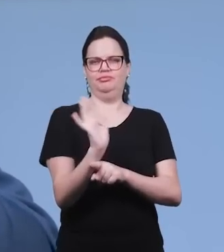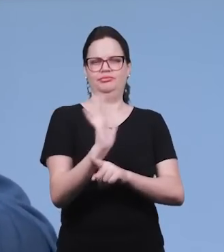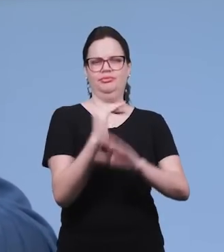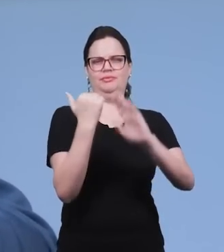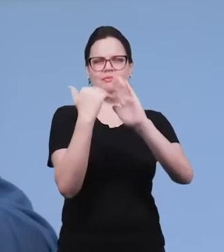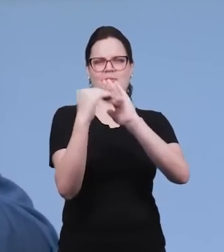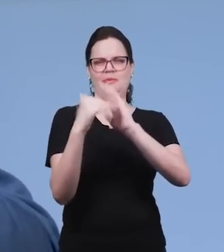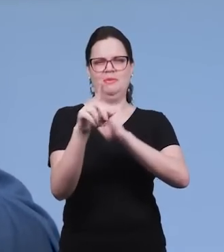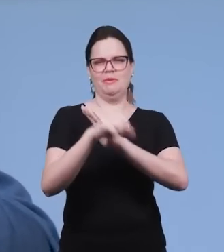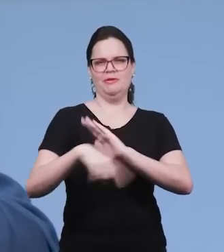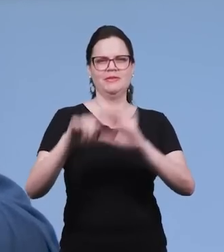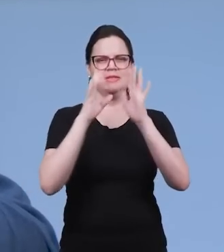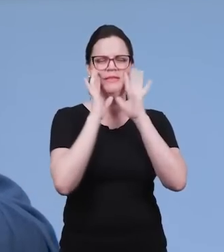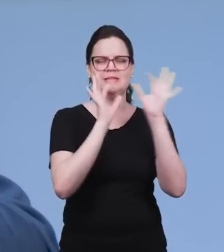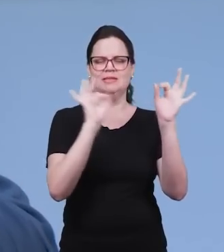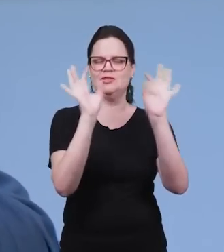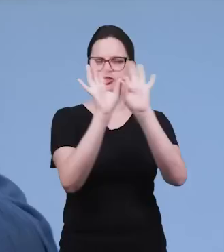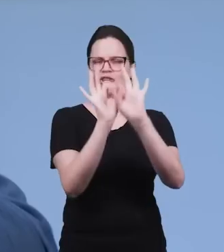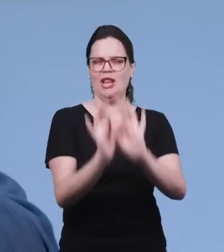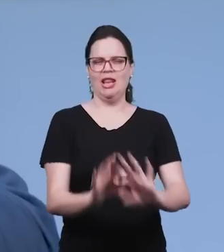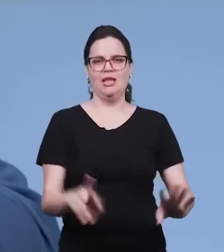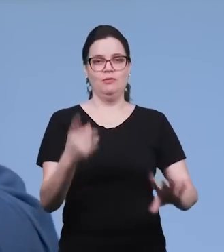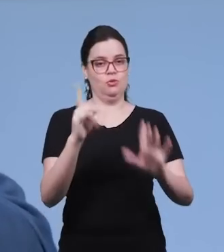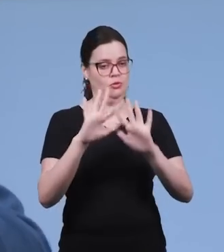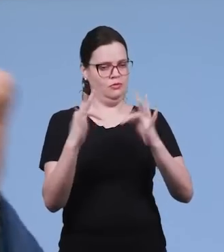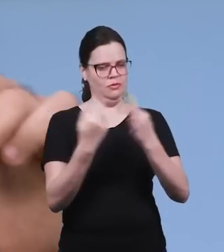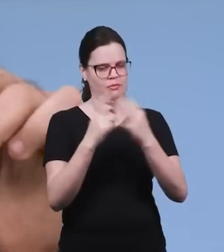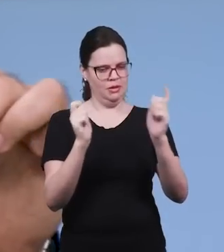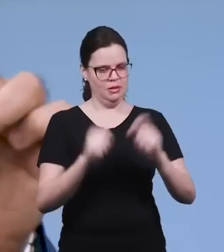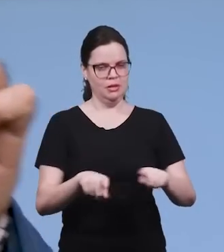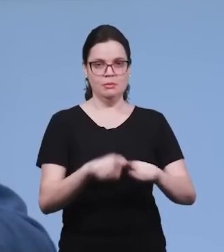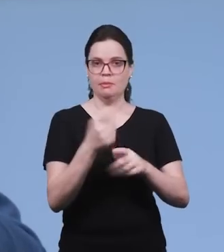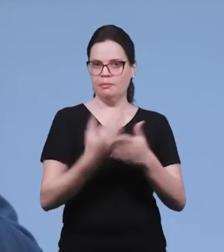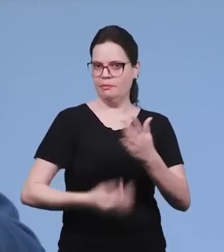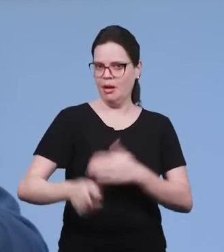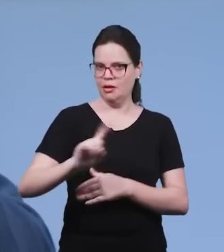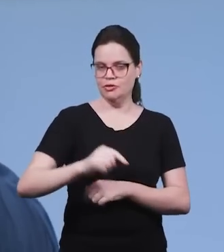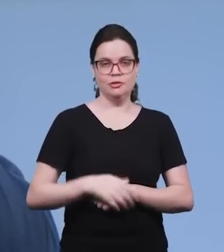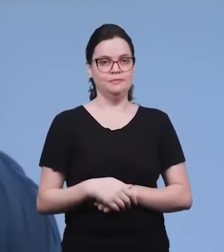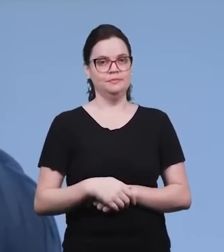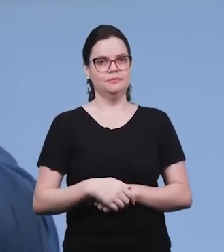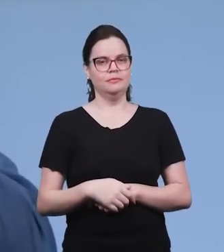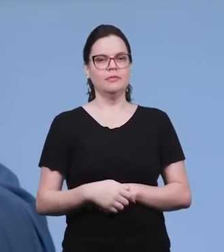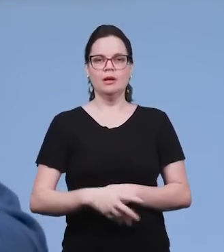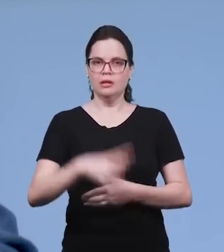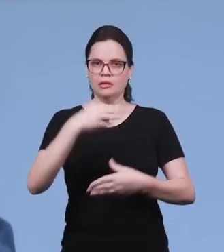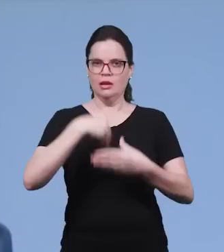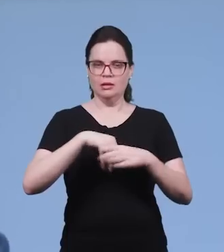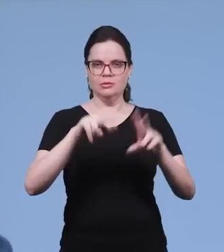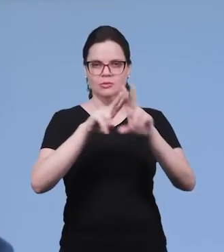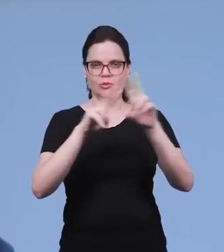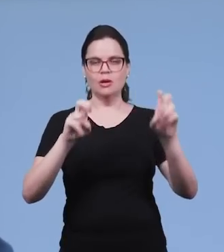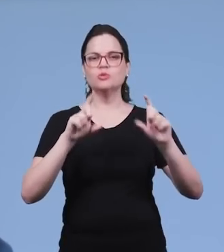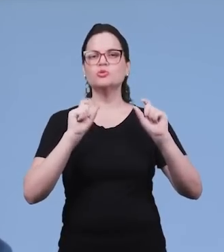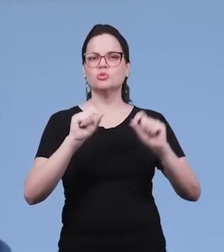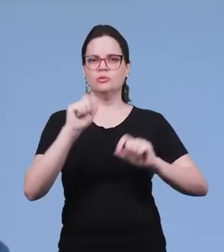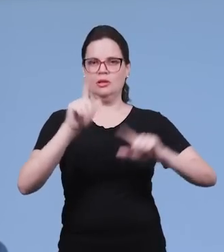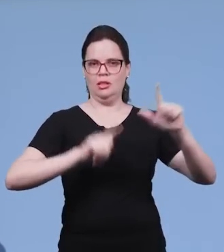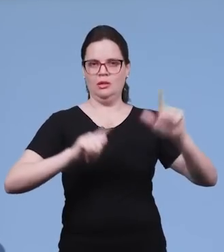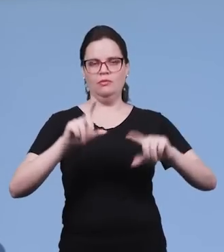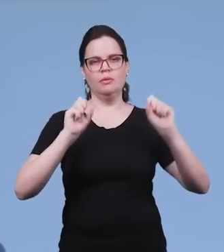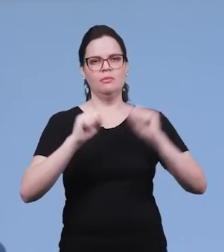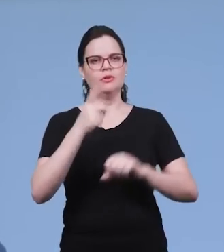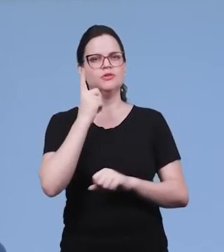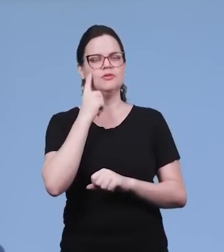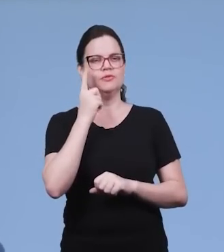você, para a sua família. Você não pode perder. Inclusive, dentre esses canais possíveis, você pode também acessar o canal da Igreja